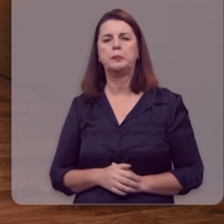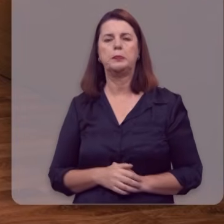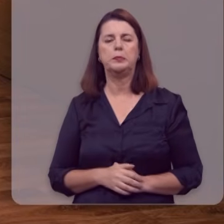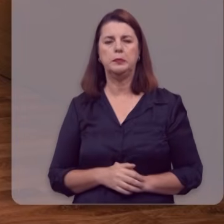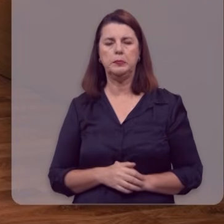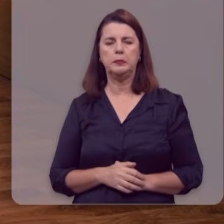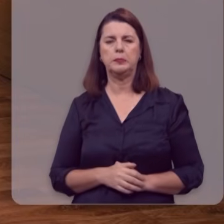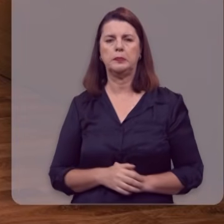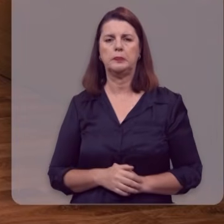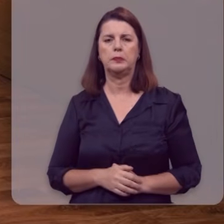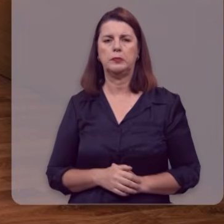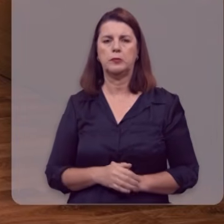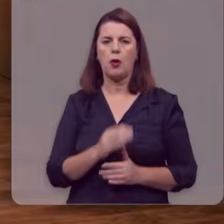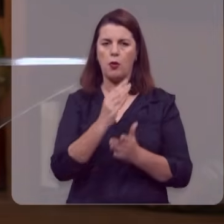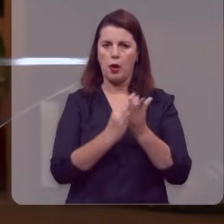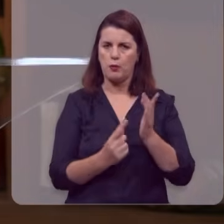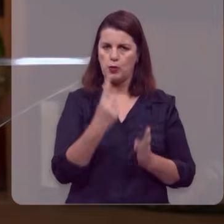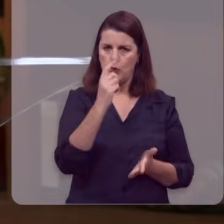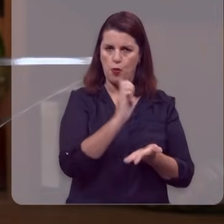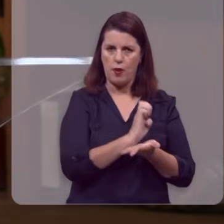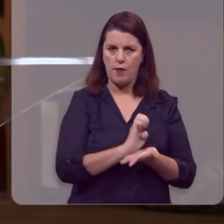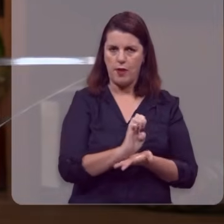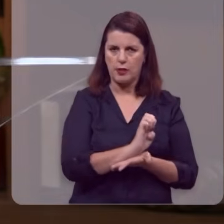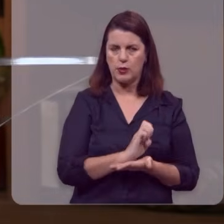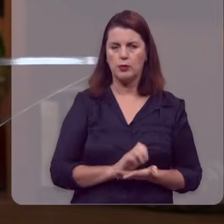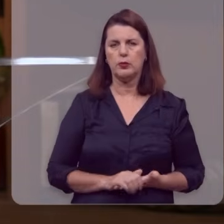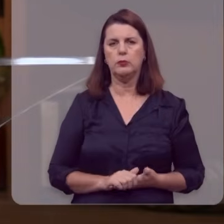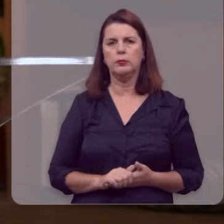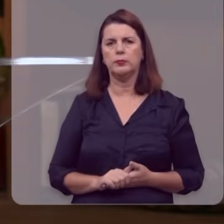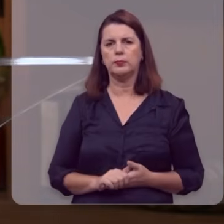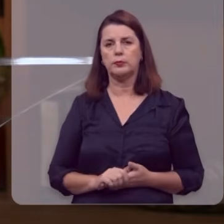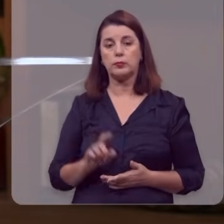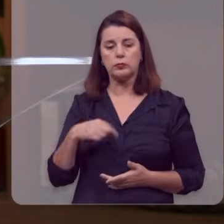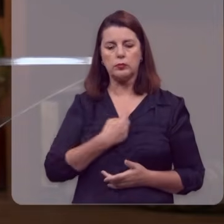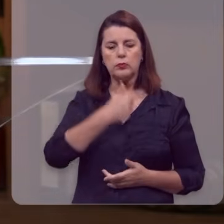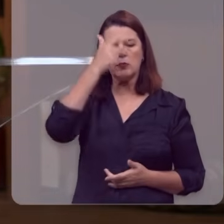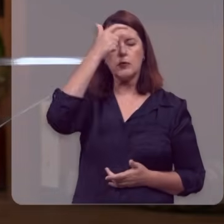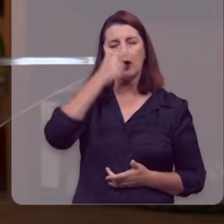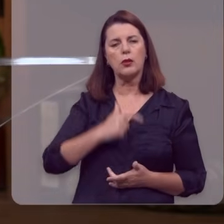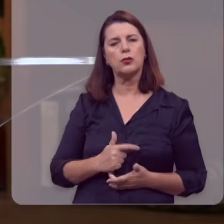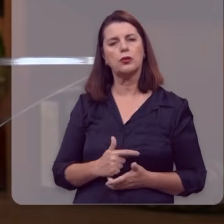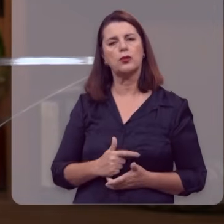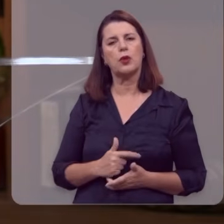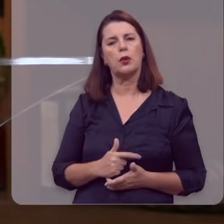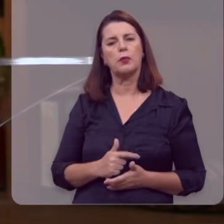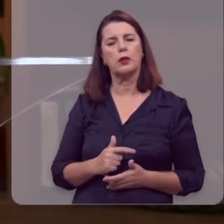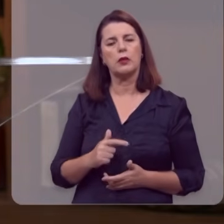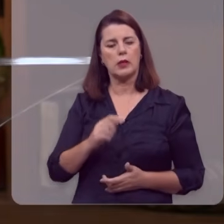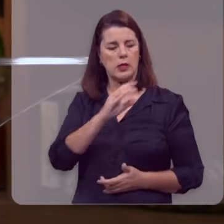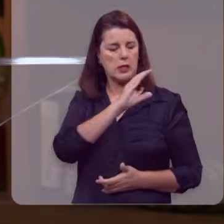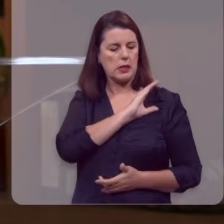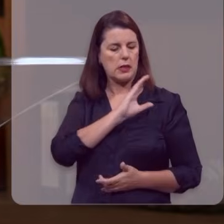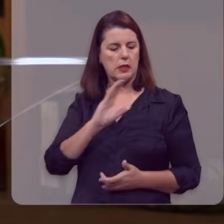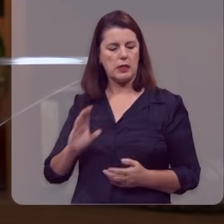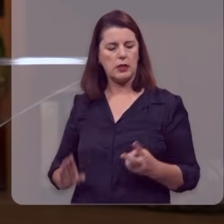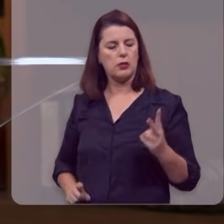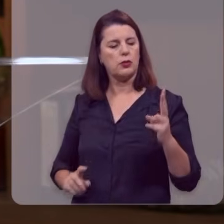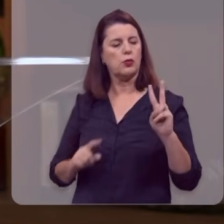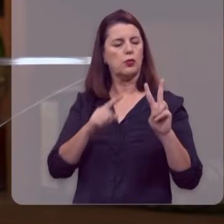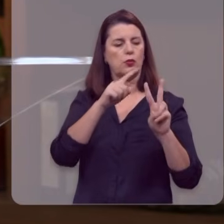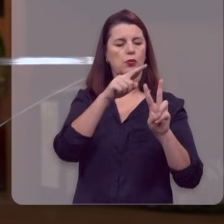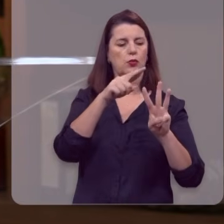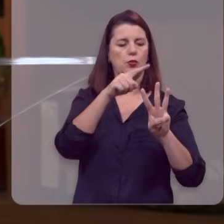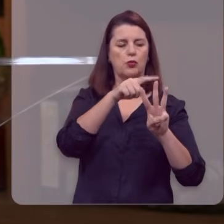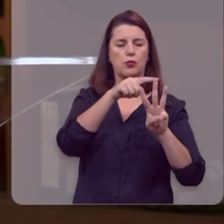Santo. No capítulo 1 de Efésios, diz que nós somos, que Cristo, a segunda pessoa da